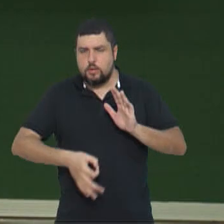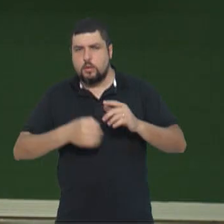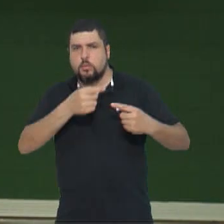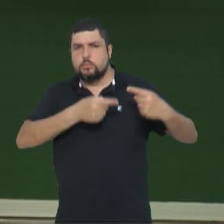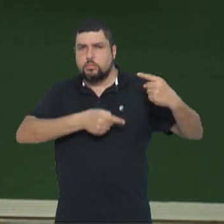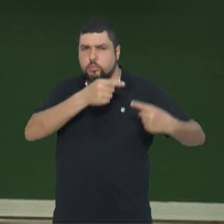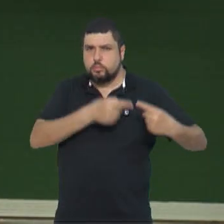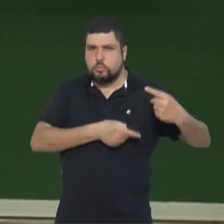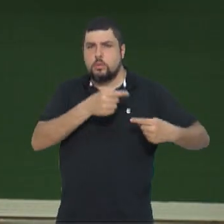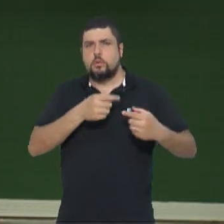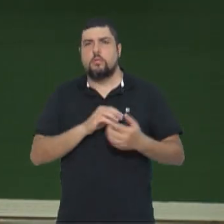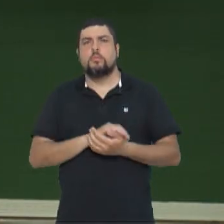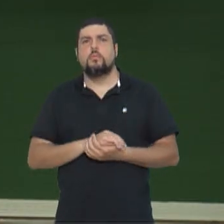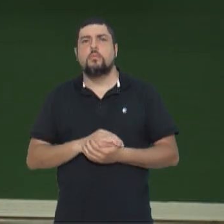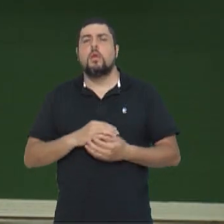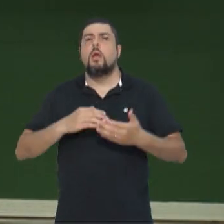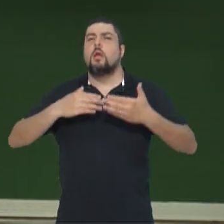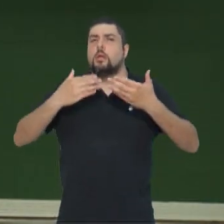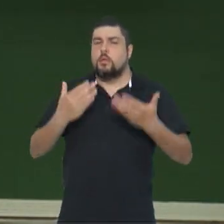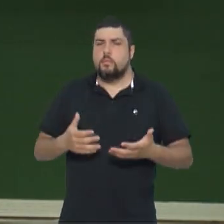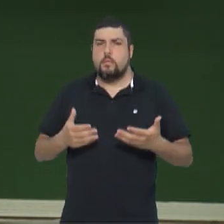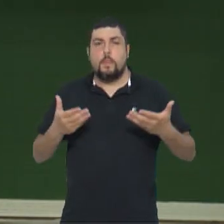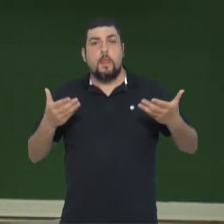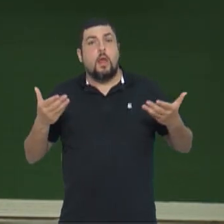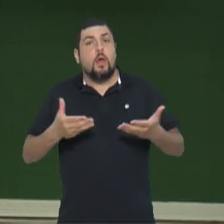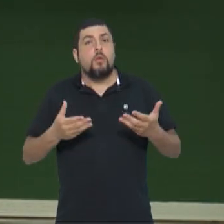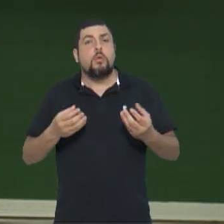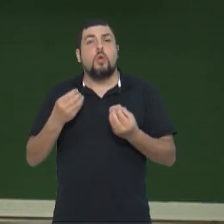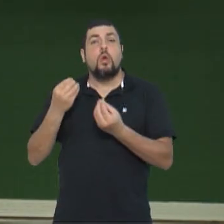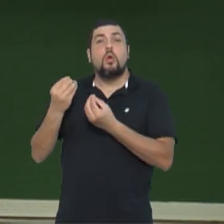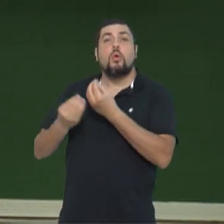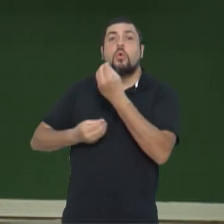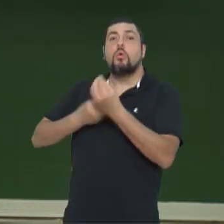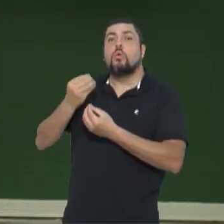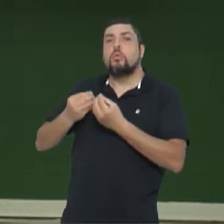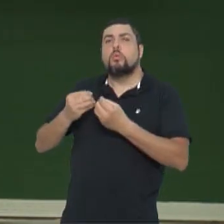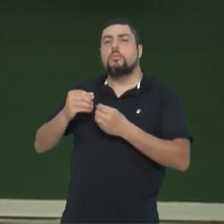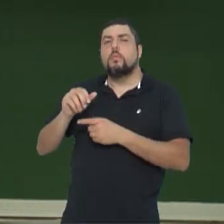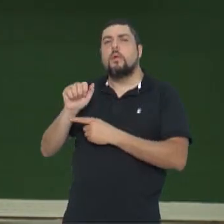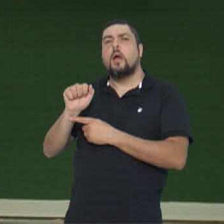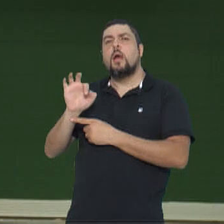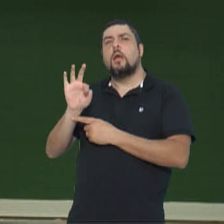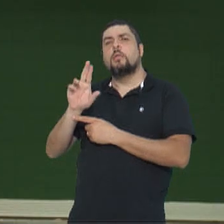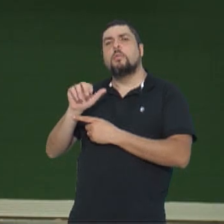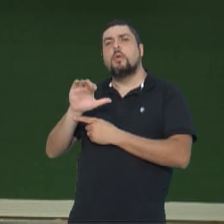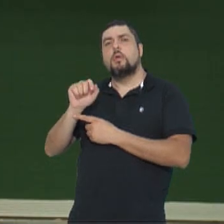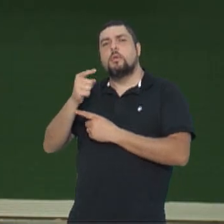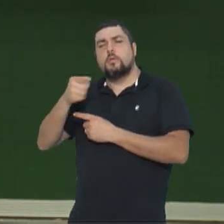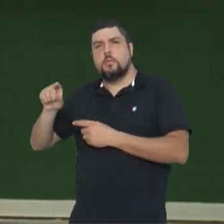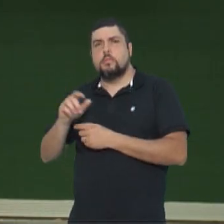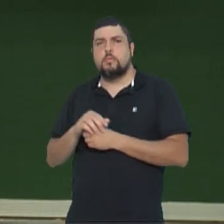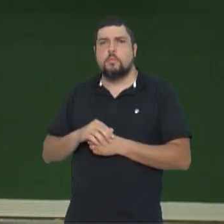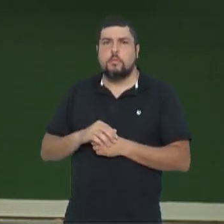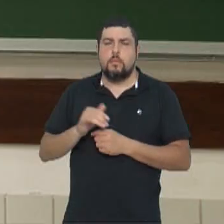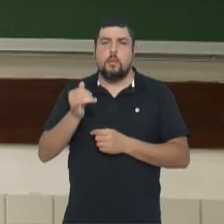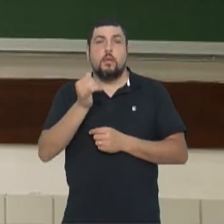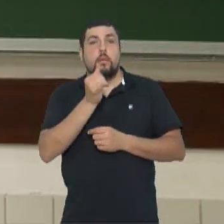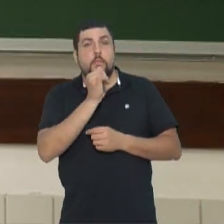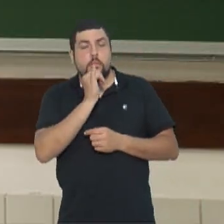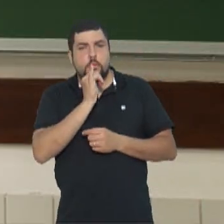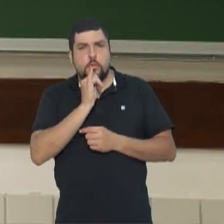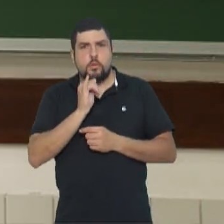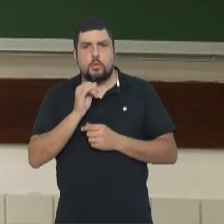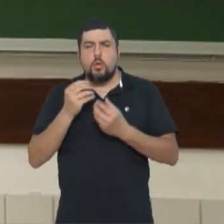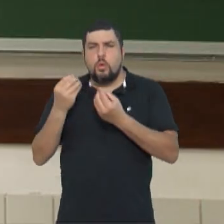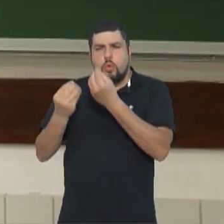Sobre a atuação. Agora você olha com um pouco mais aí de prioridade para alguns aspectos. Então, por exemplo, vou olhar para a atuação